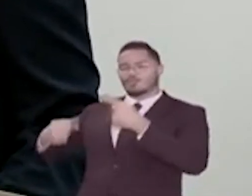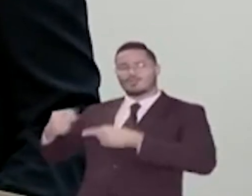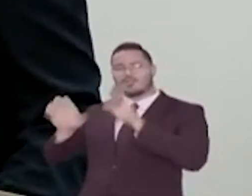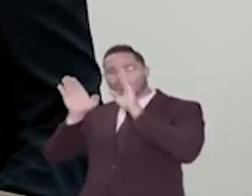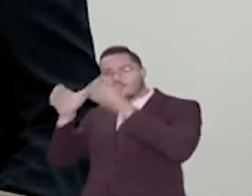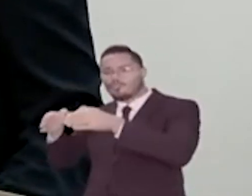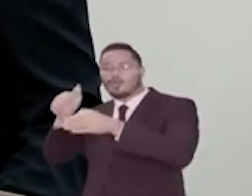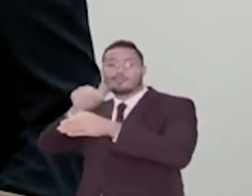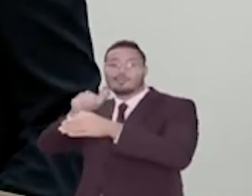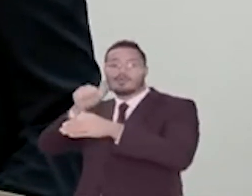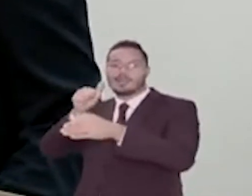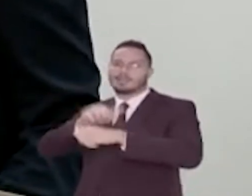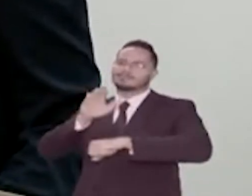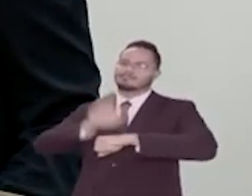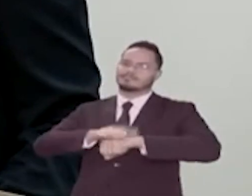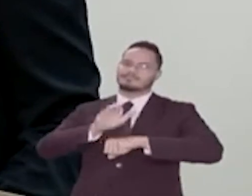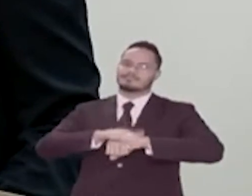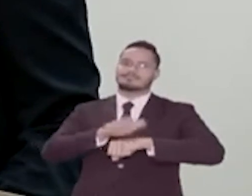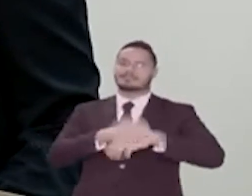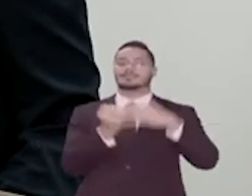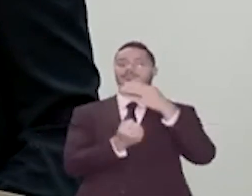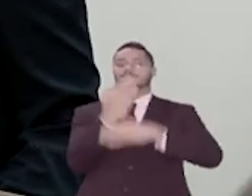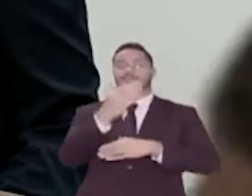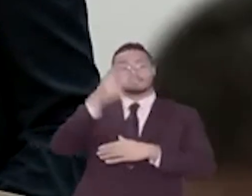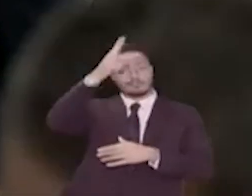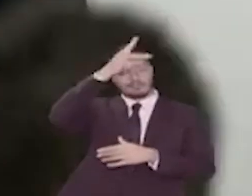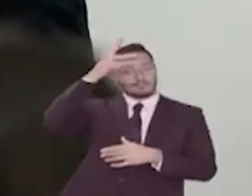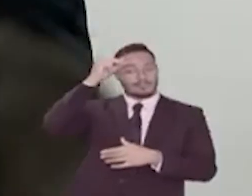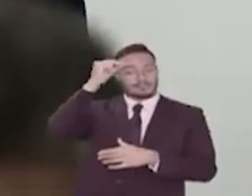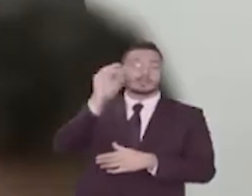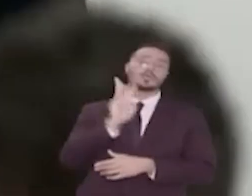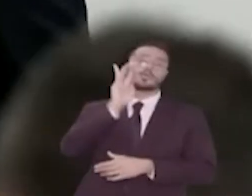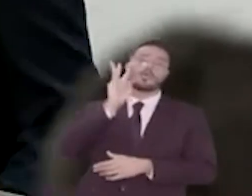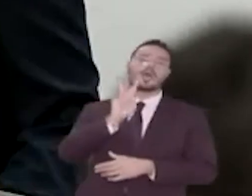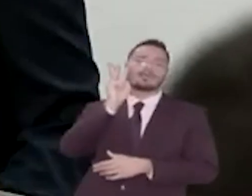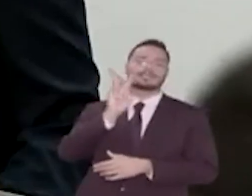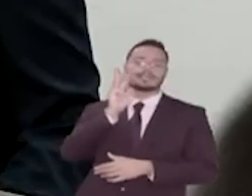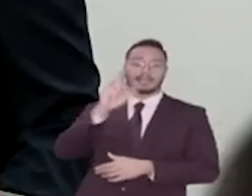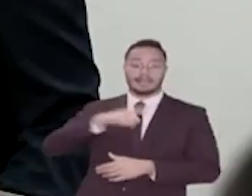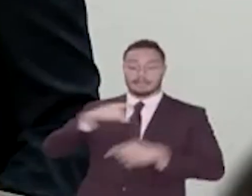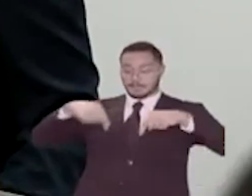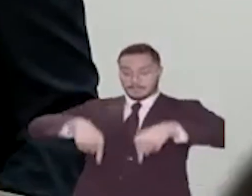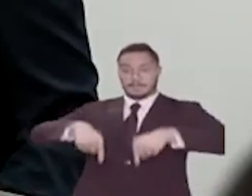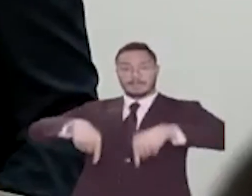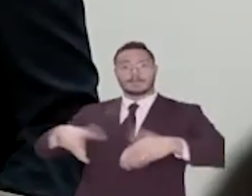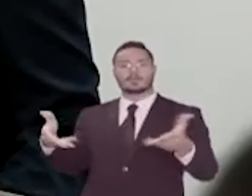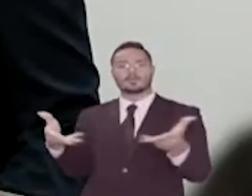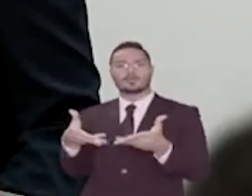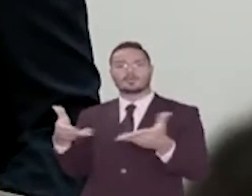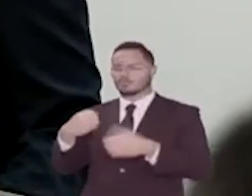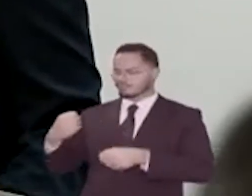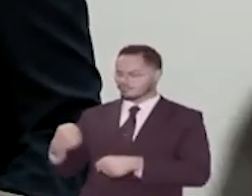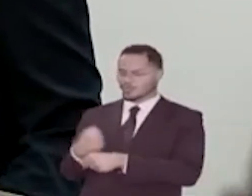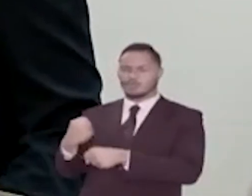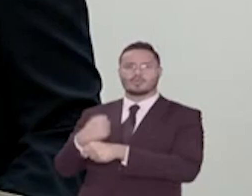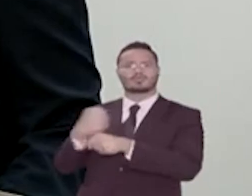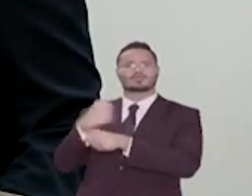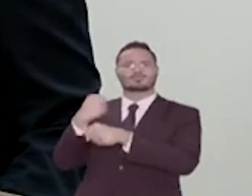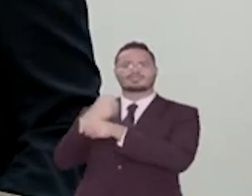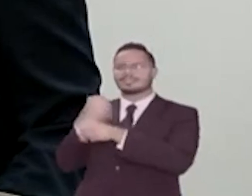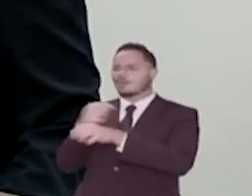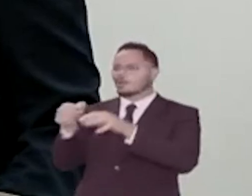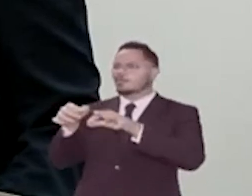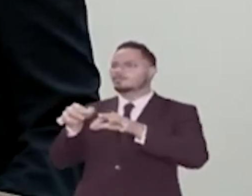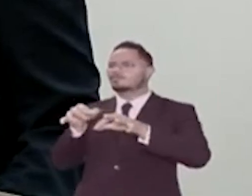ato do prefeito Elbert, nós temos no nosso município uma construção do zero de política para